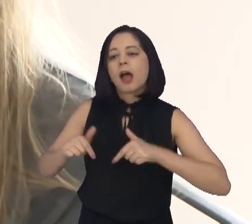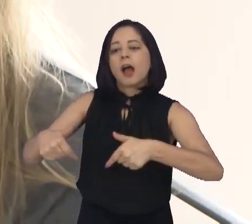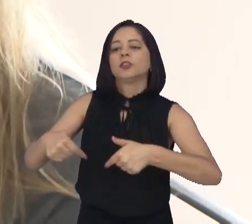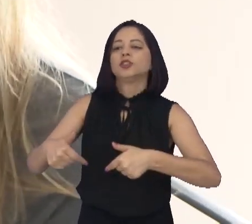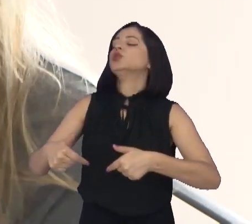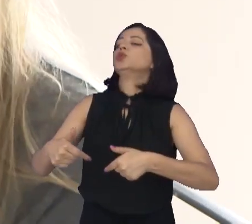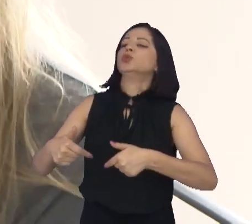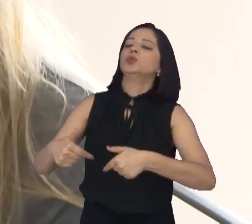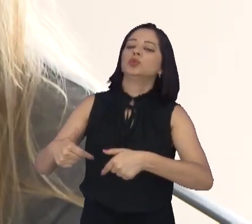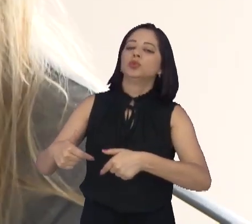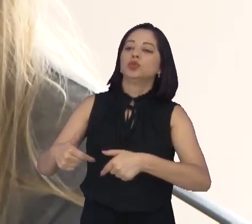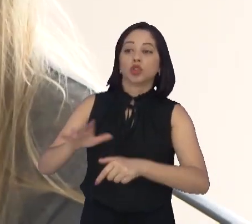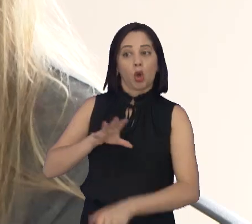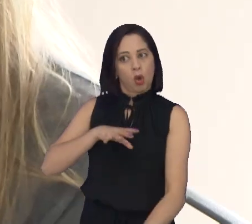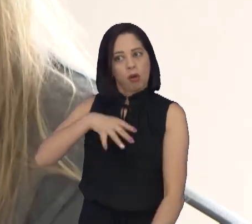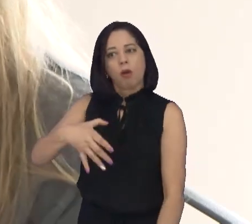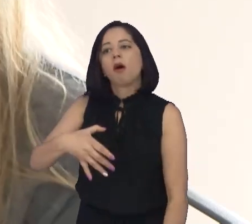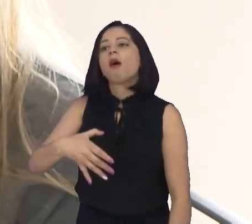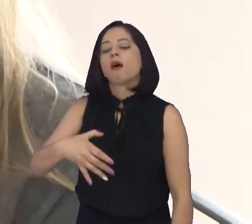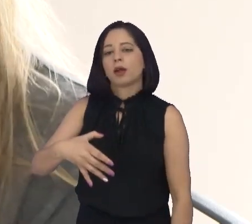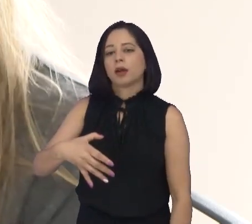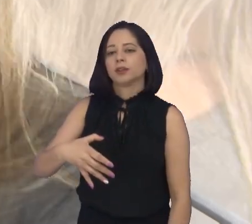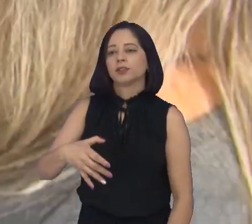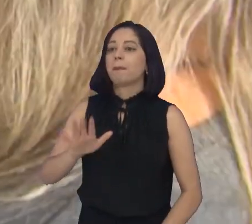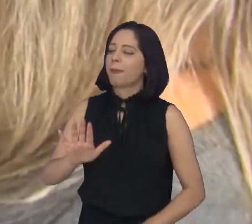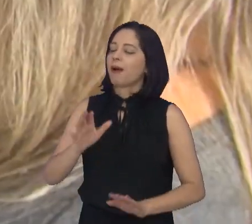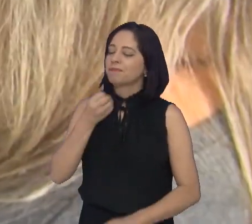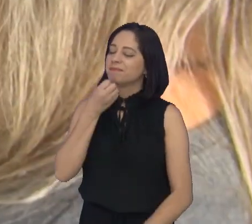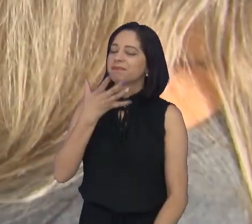tempo, dedicação, coragem, mas vale a pena.